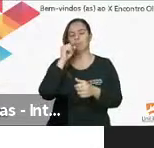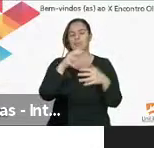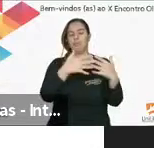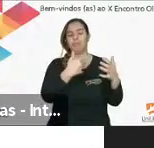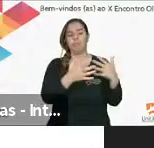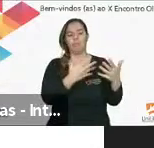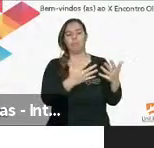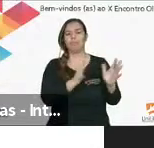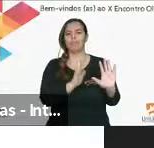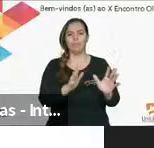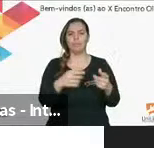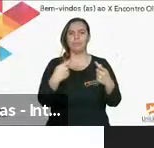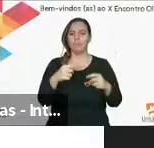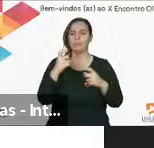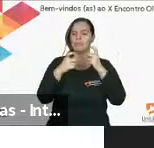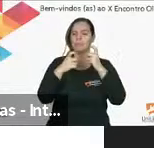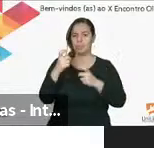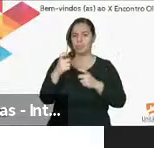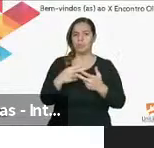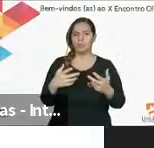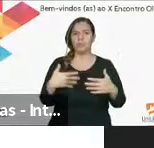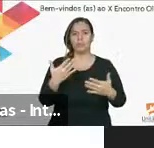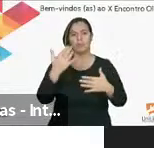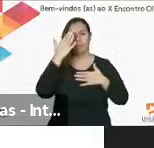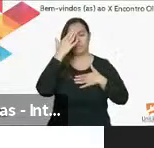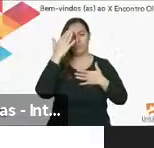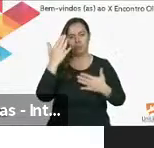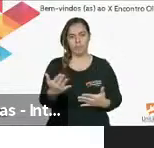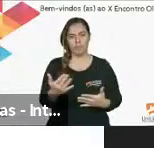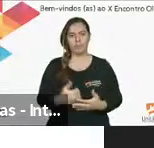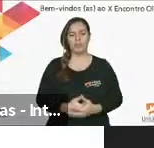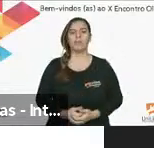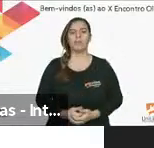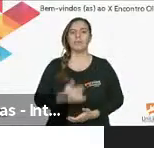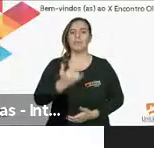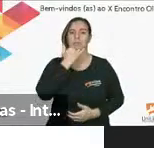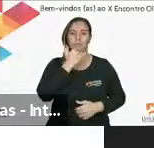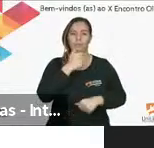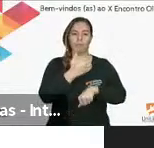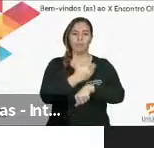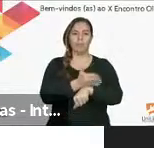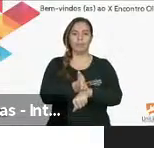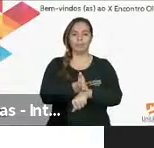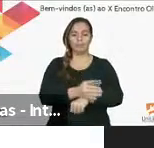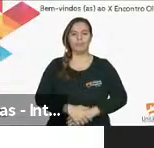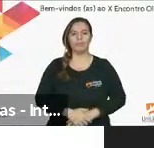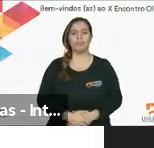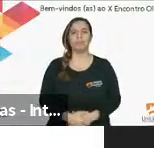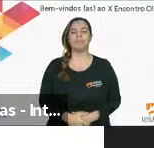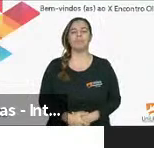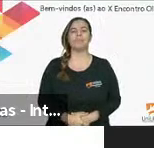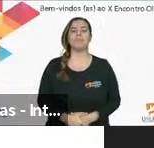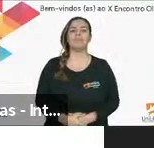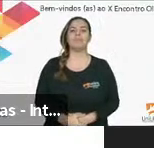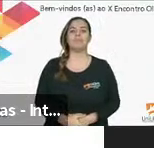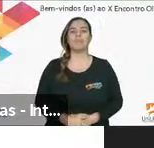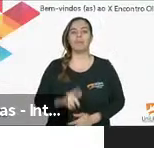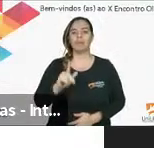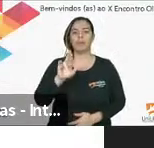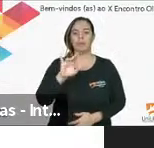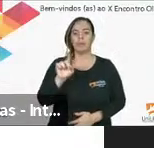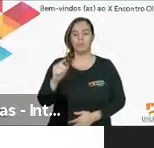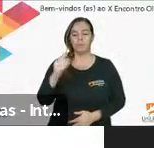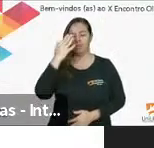a mão e dormindo com tranquilidade. Gente, muito obrigado. Desculpa se eu passei do tempo. Professor Luiz, muito